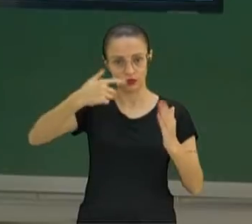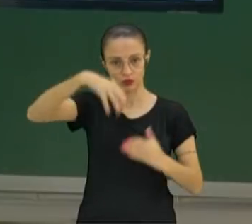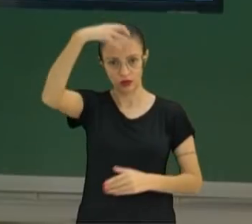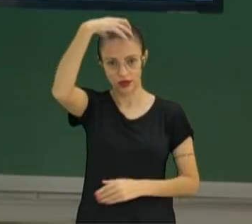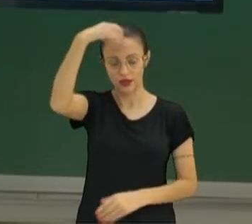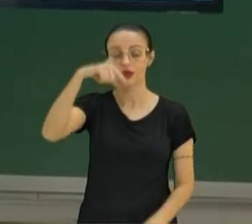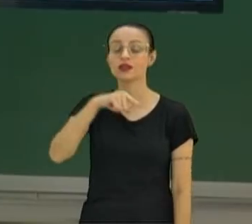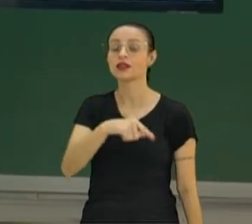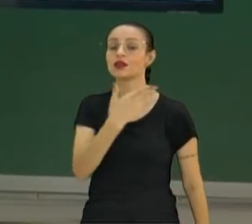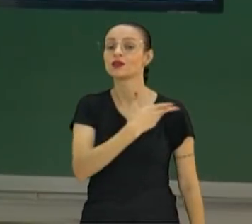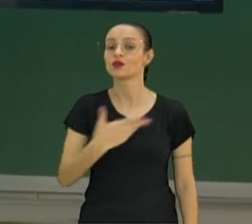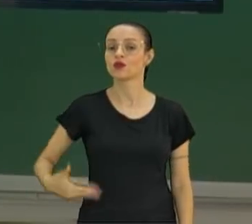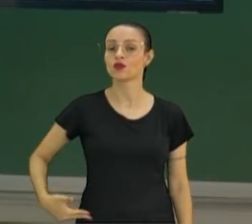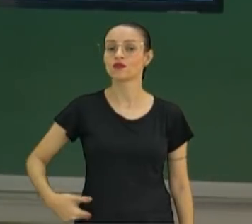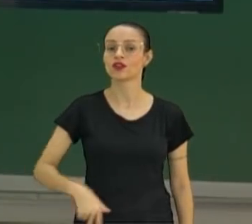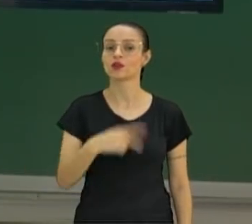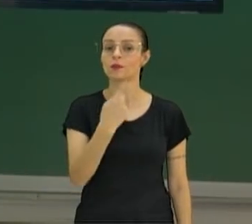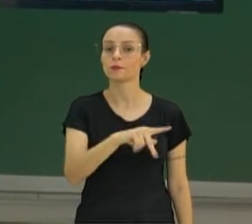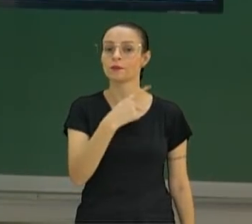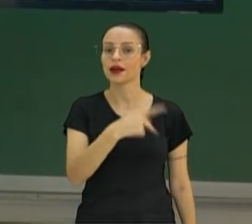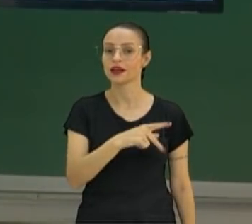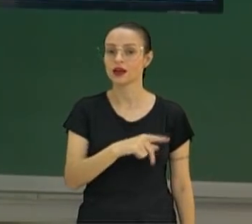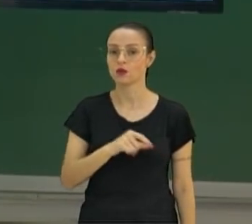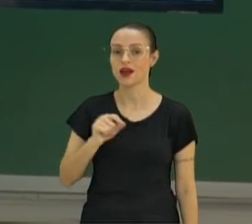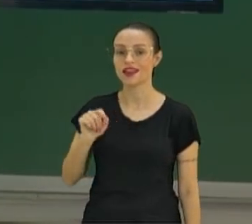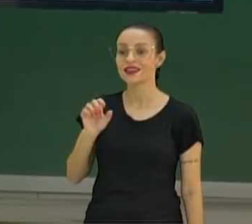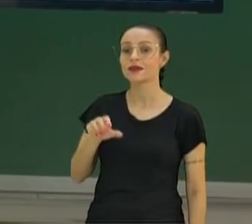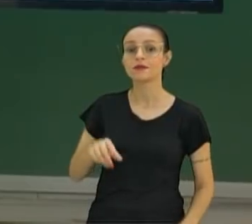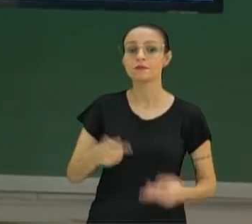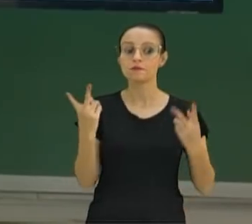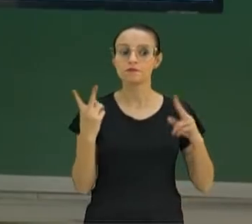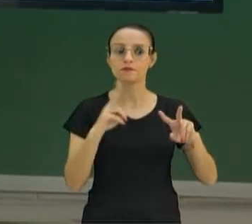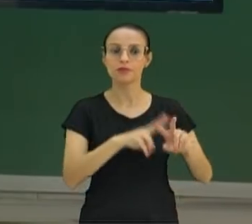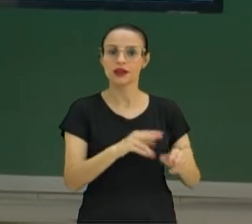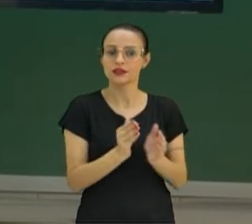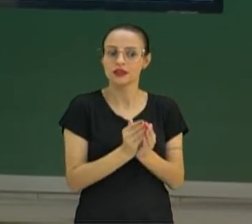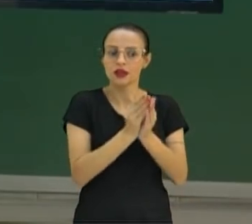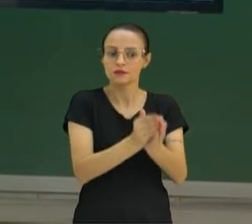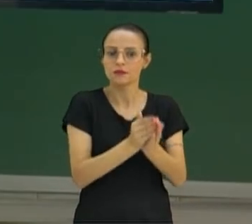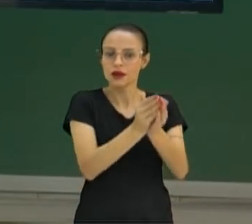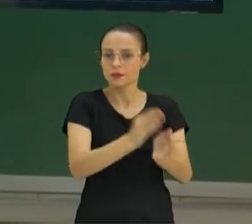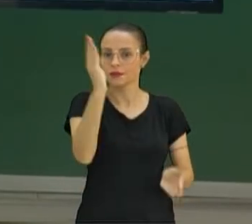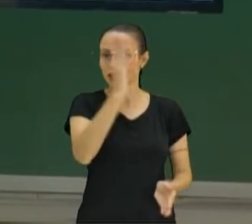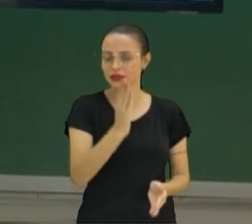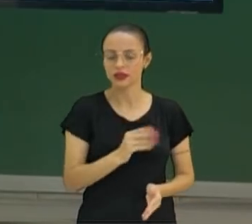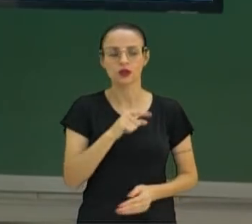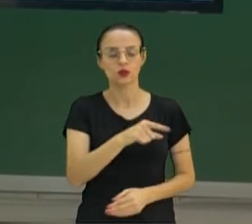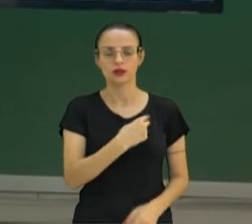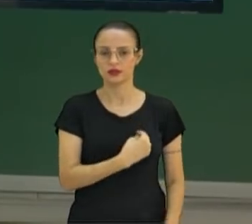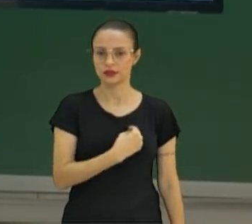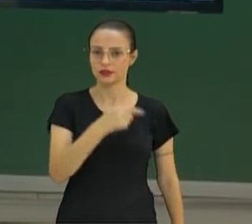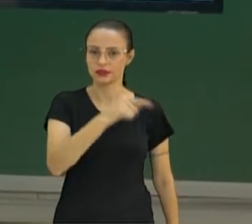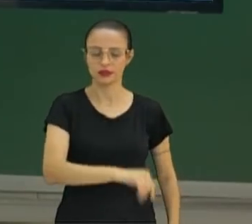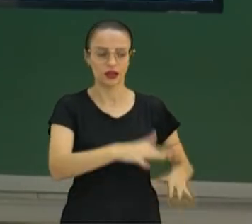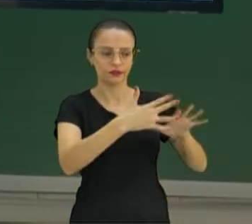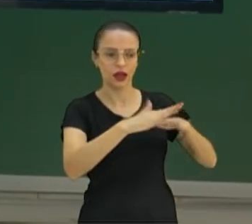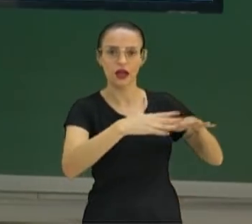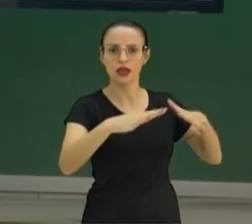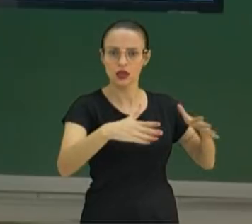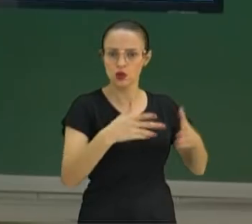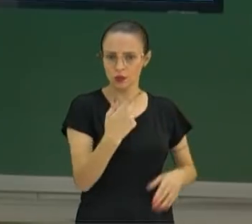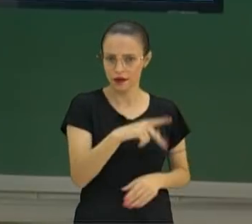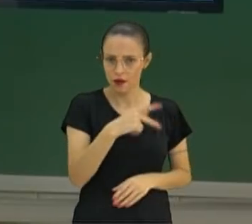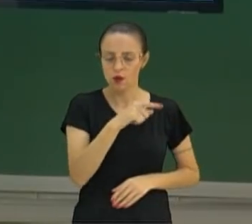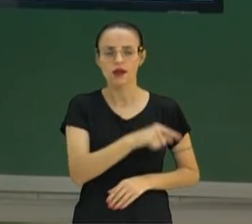governo paraguaio aprisionou um navio brasileiro chamado Marquês de Olinda, que navegava pelo rio Paraguai. Então